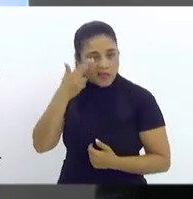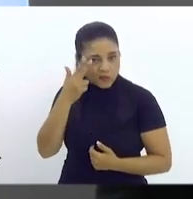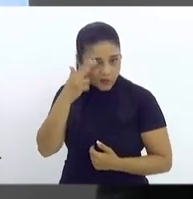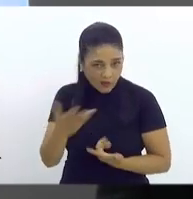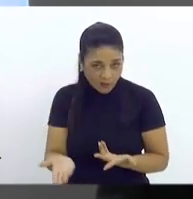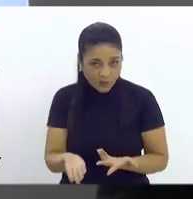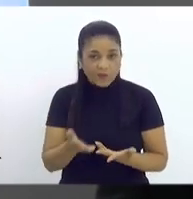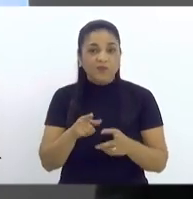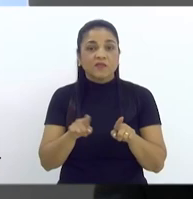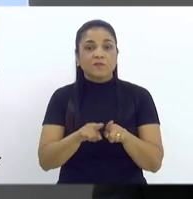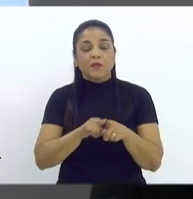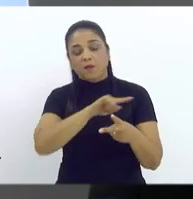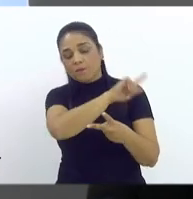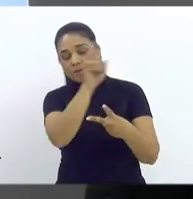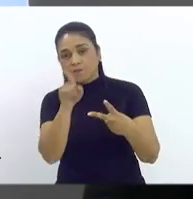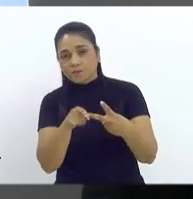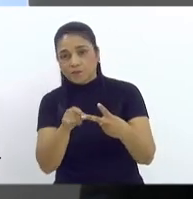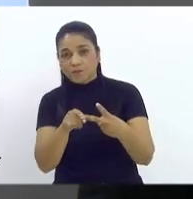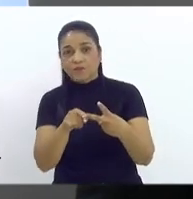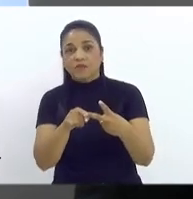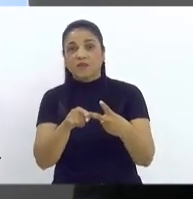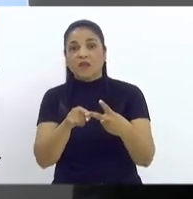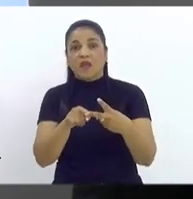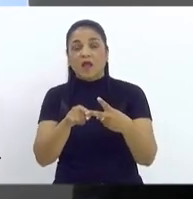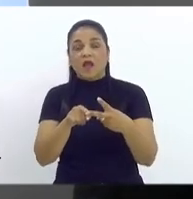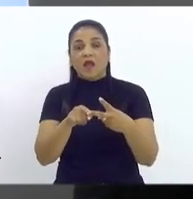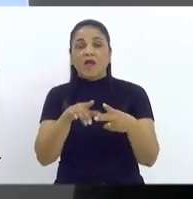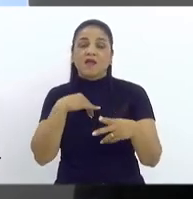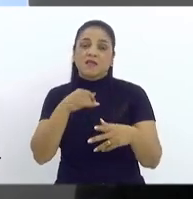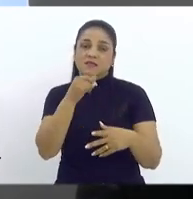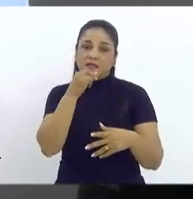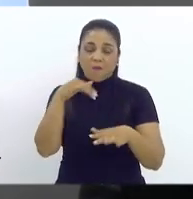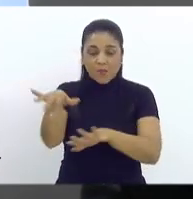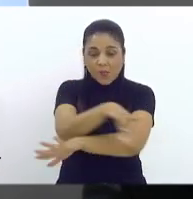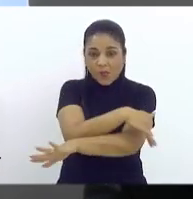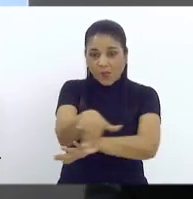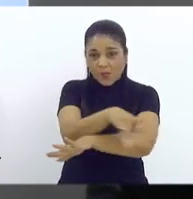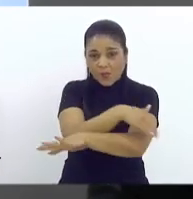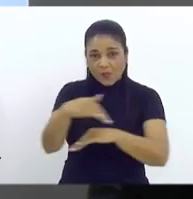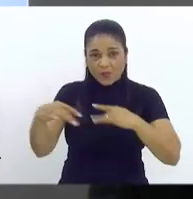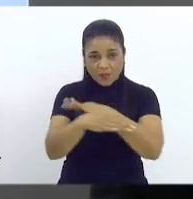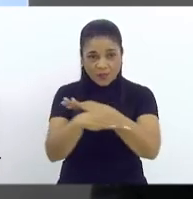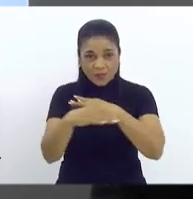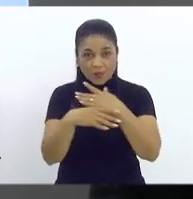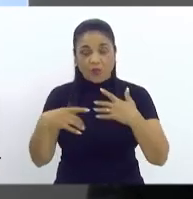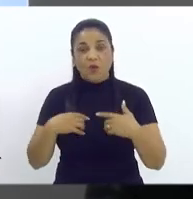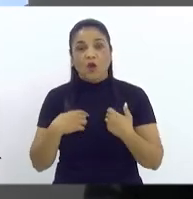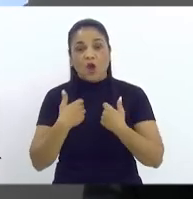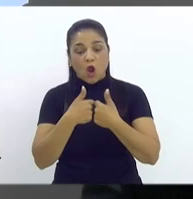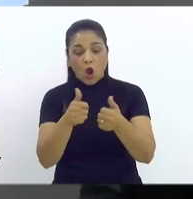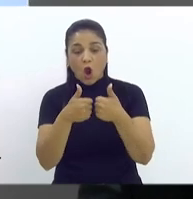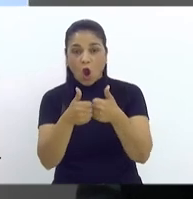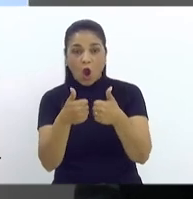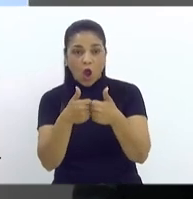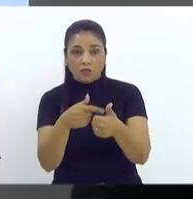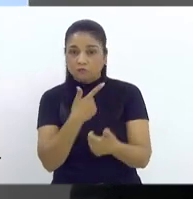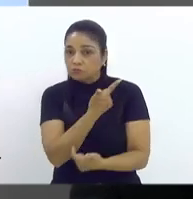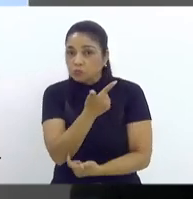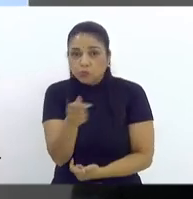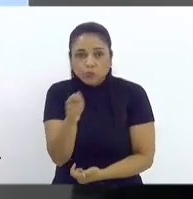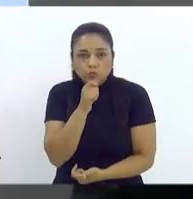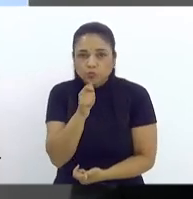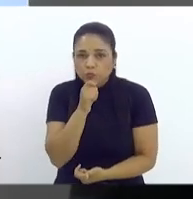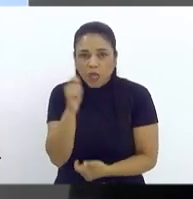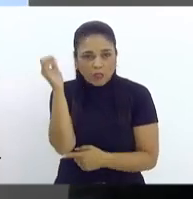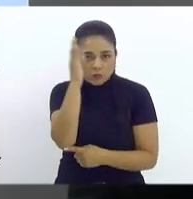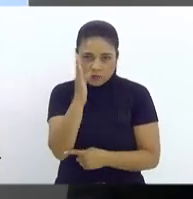é a questão da mobilidade urbana, né? Os ônibus, os famosos ônibus, que hoje aqui o Brasil não tem nenhum ônibus circulando de